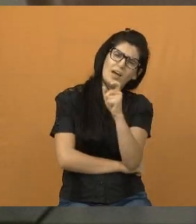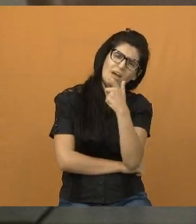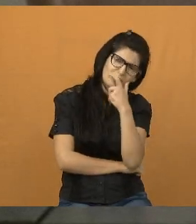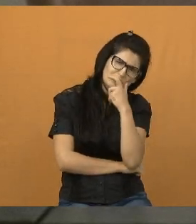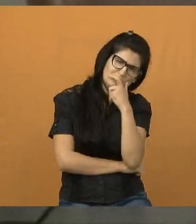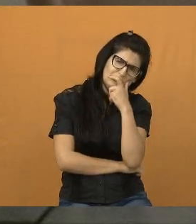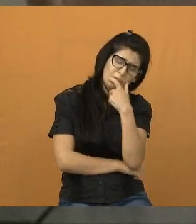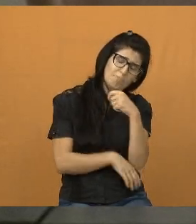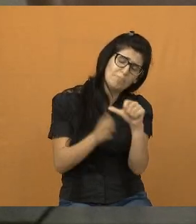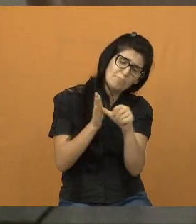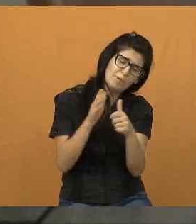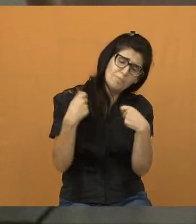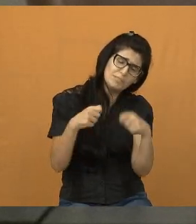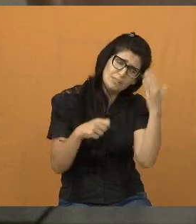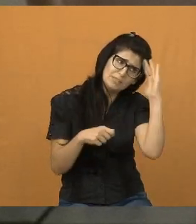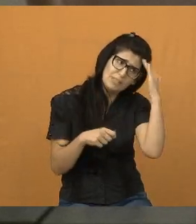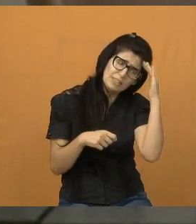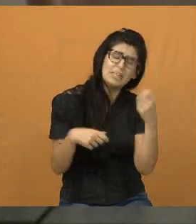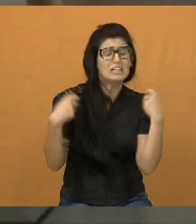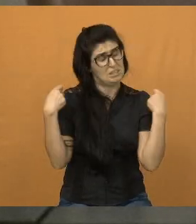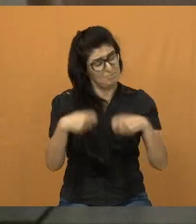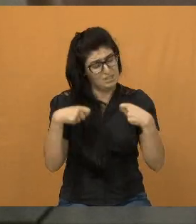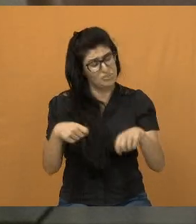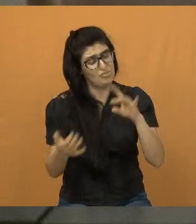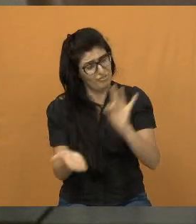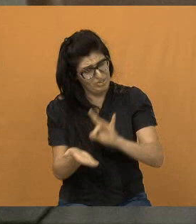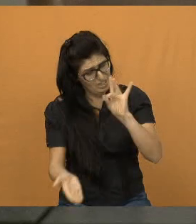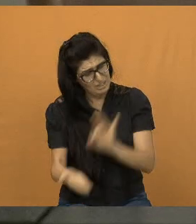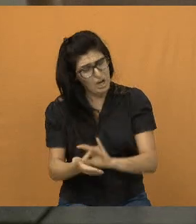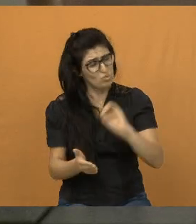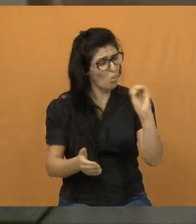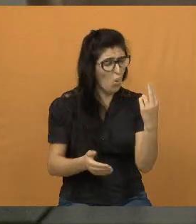vai apresentar um outro